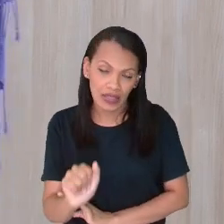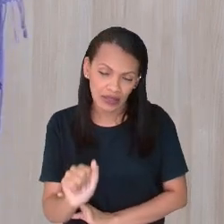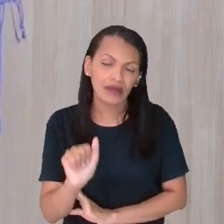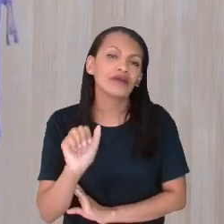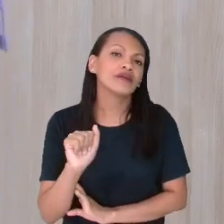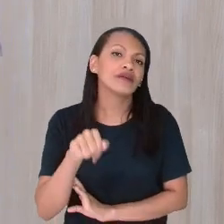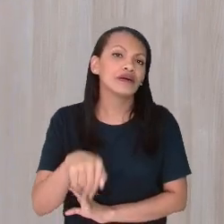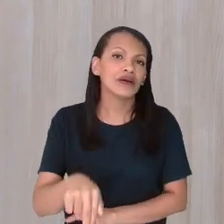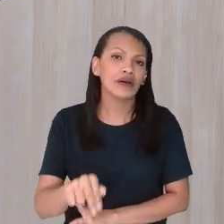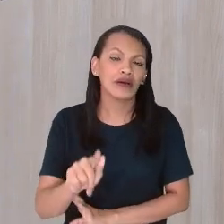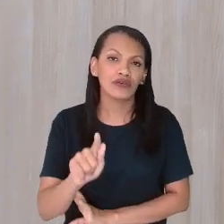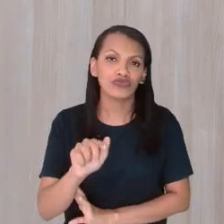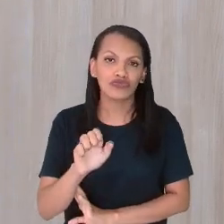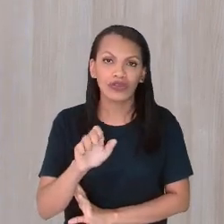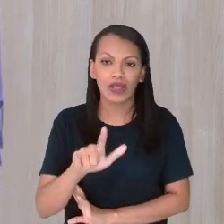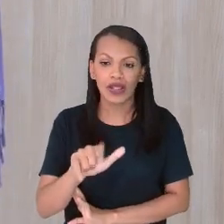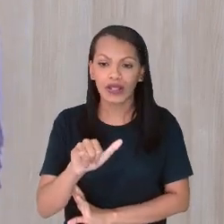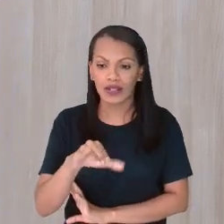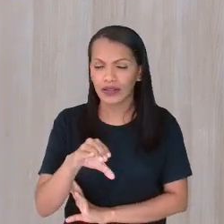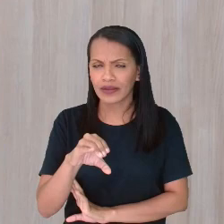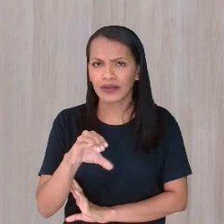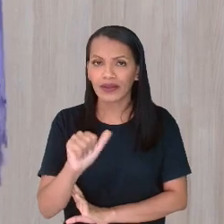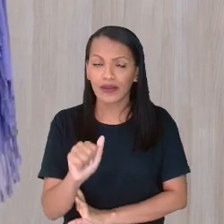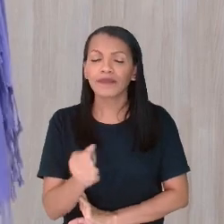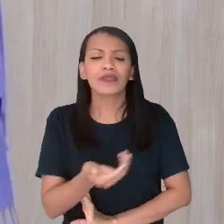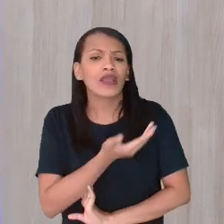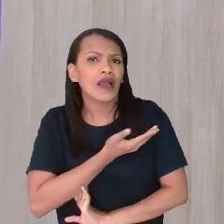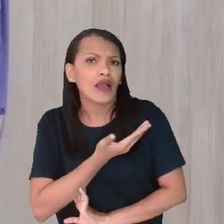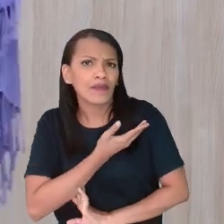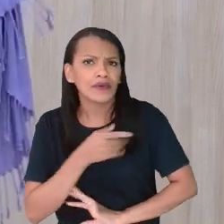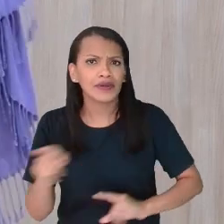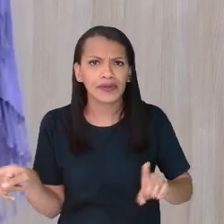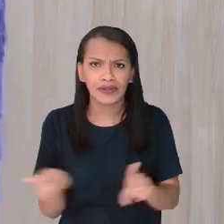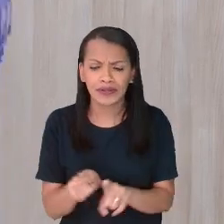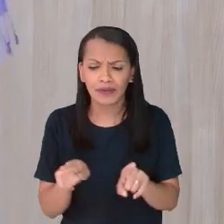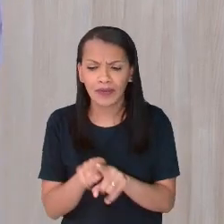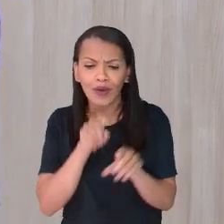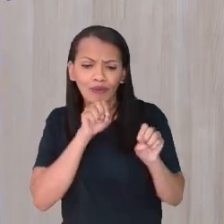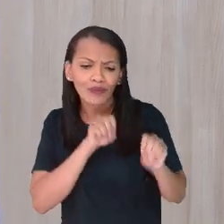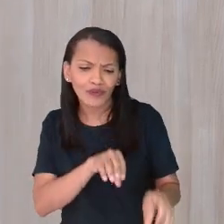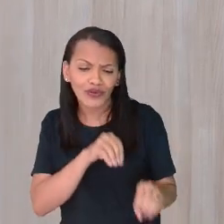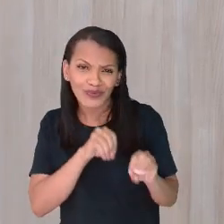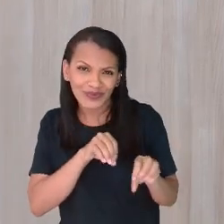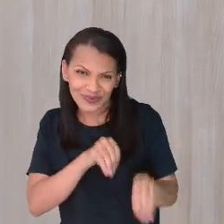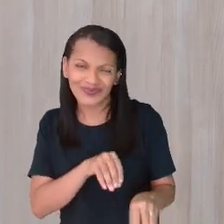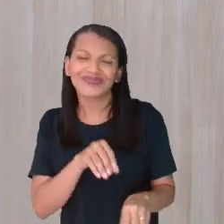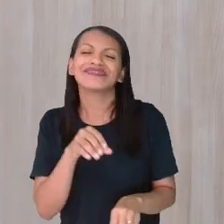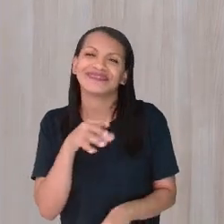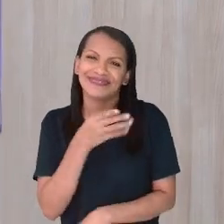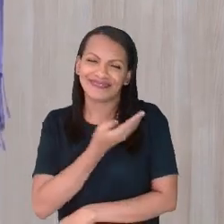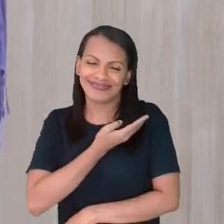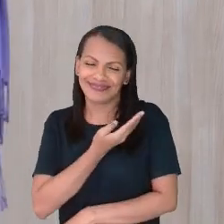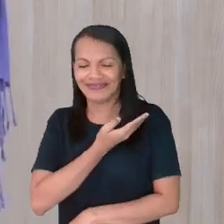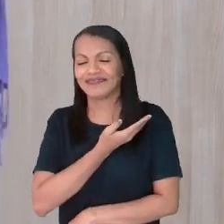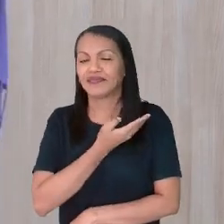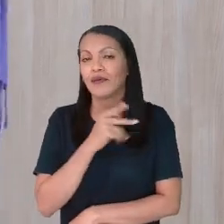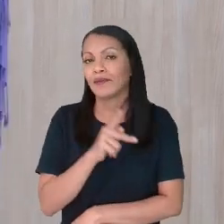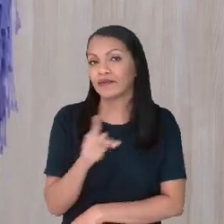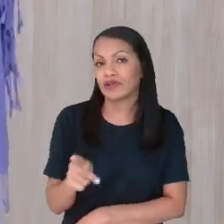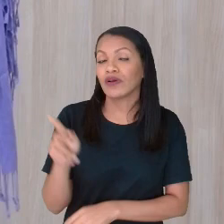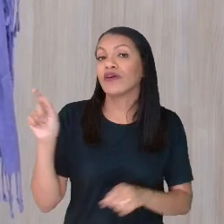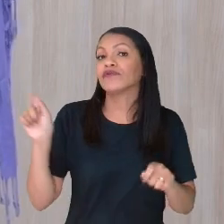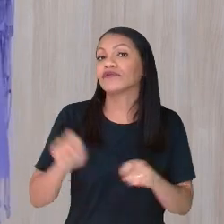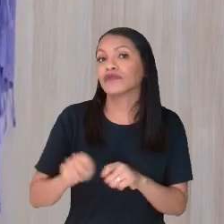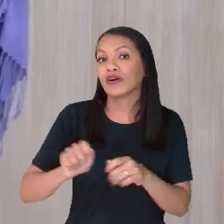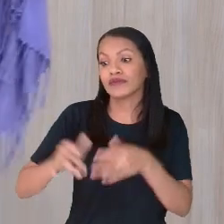Costa, minha querida amiga e também arte educadora, né? Que fez essa peça